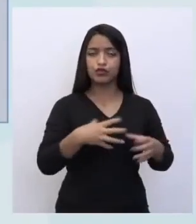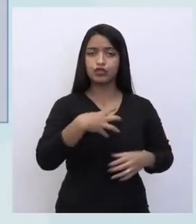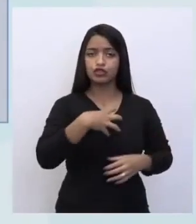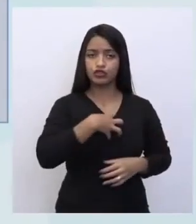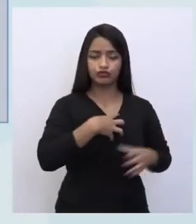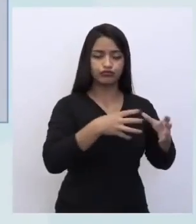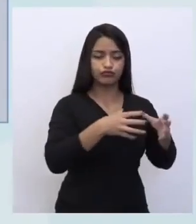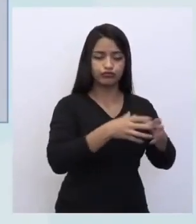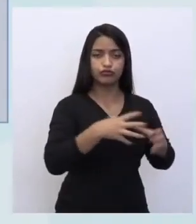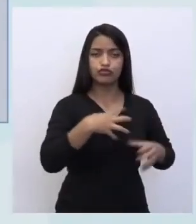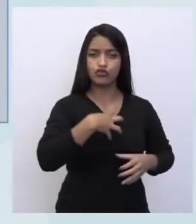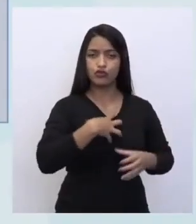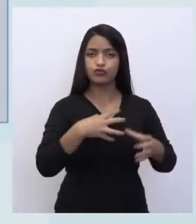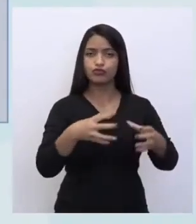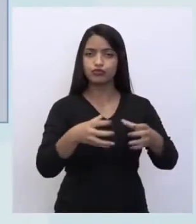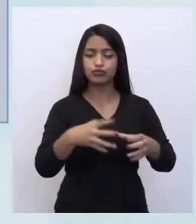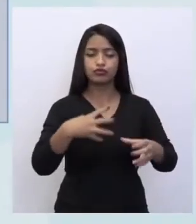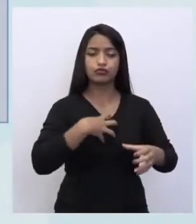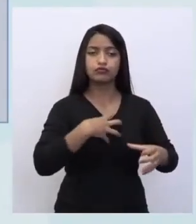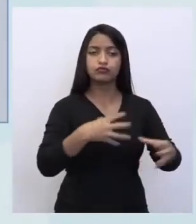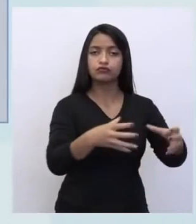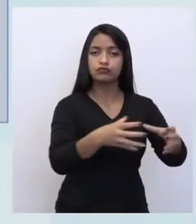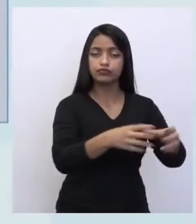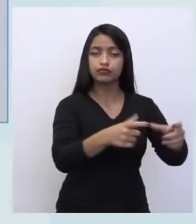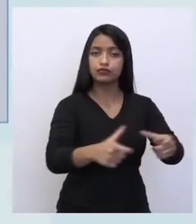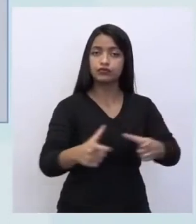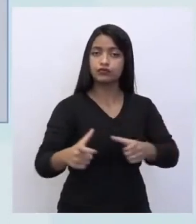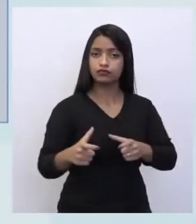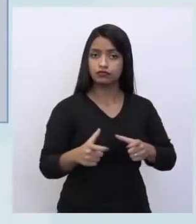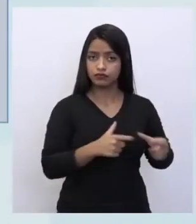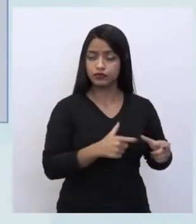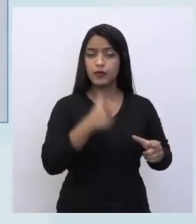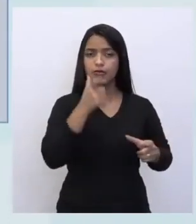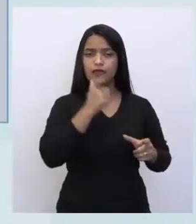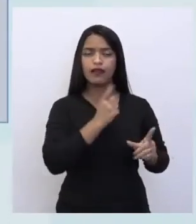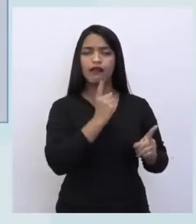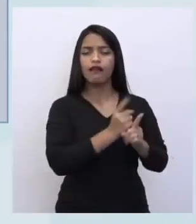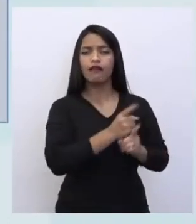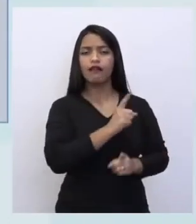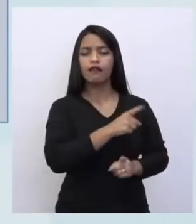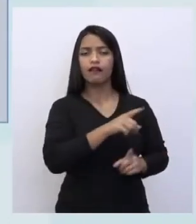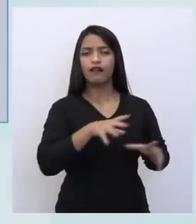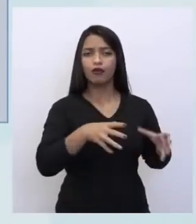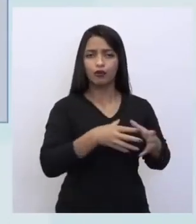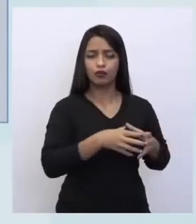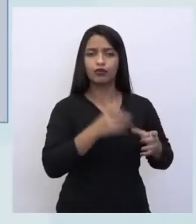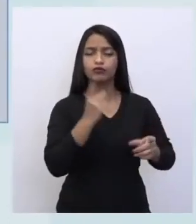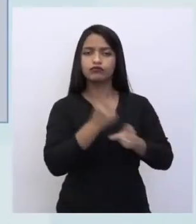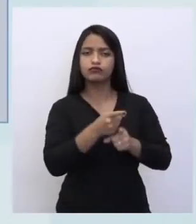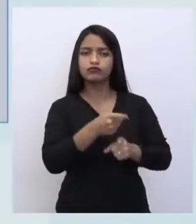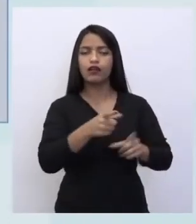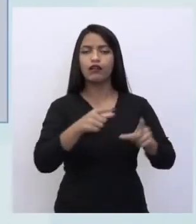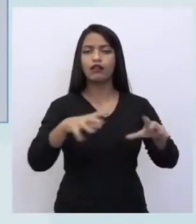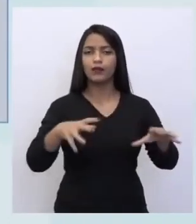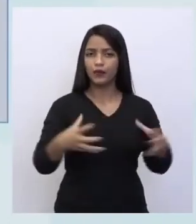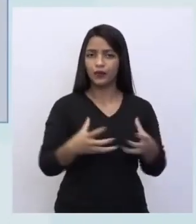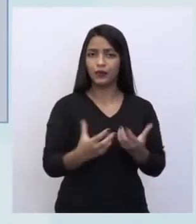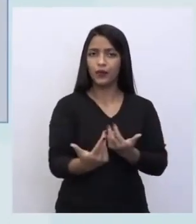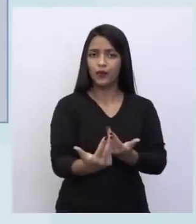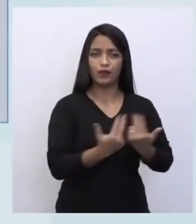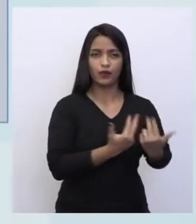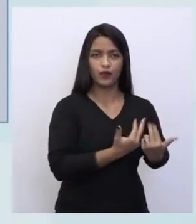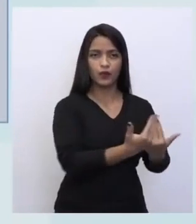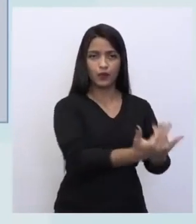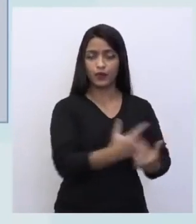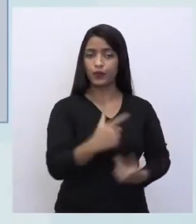vegetação que são próximos e que podem ser identificados em nível regional, ou seja, dentro daí da unidade